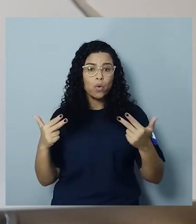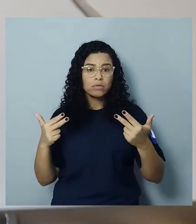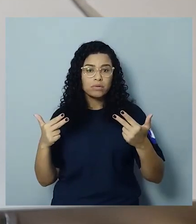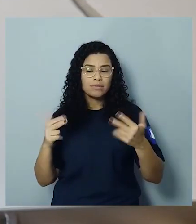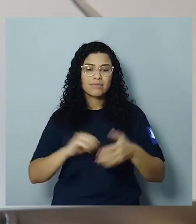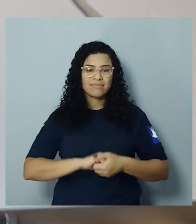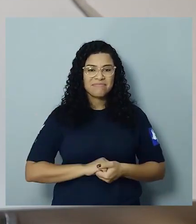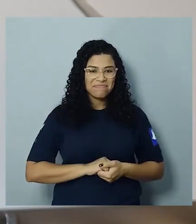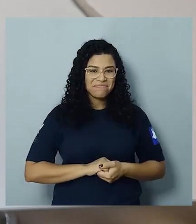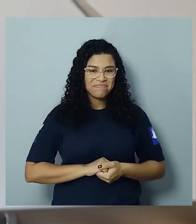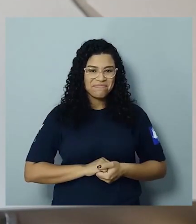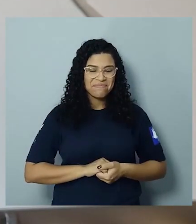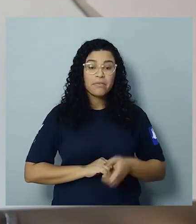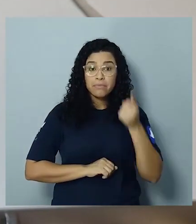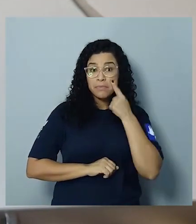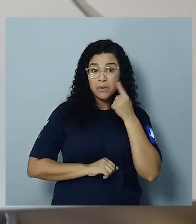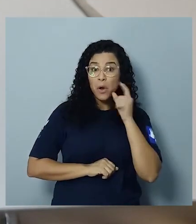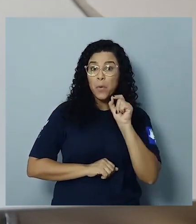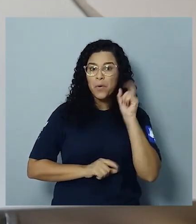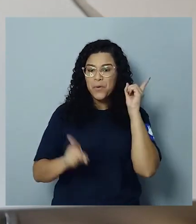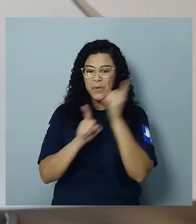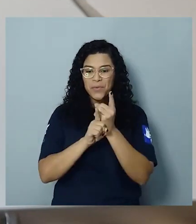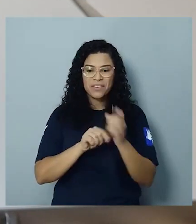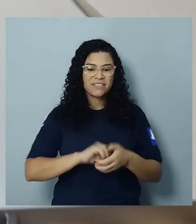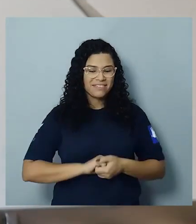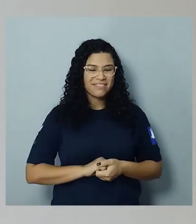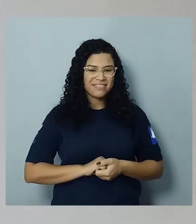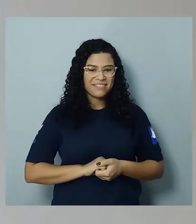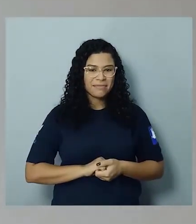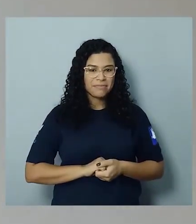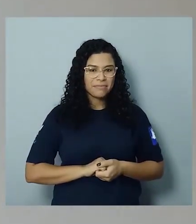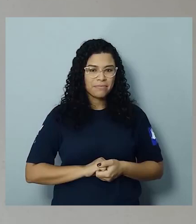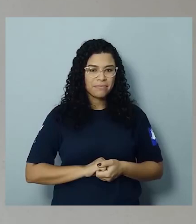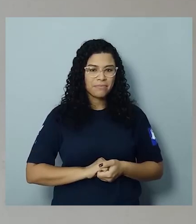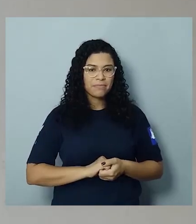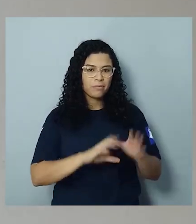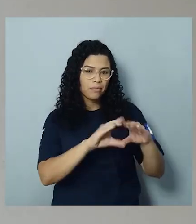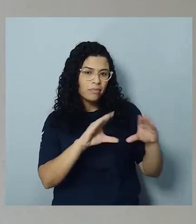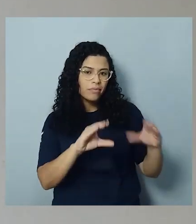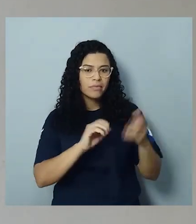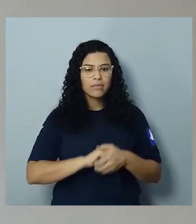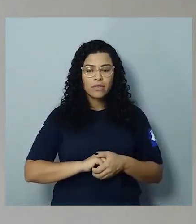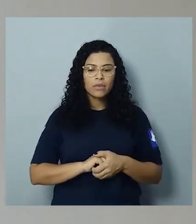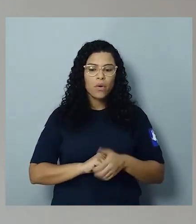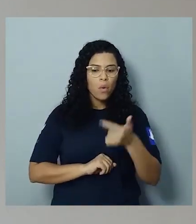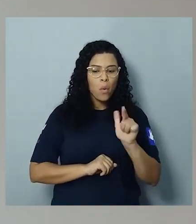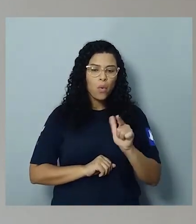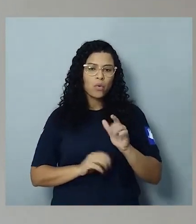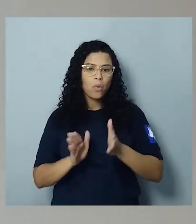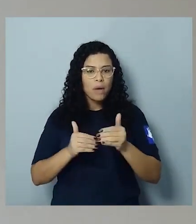brinquedos coisas que estavam espalhadas vamos ver o que eu encontrei um bichinho assim as